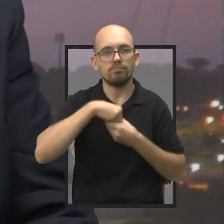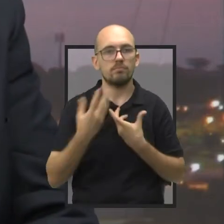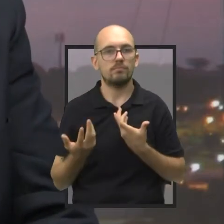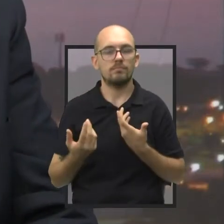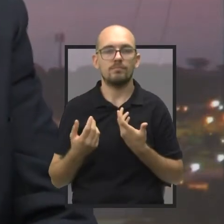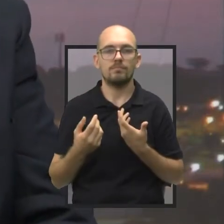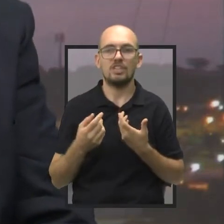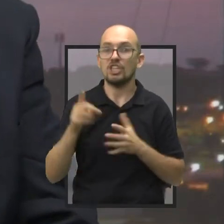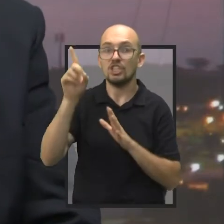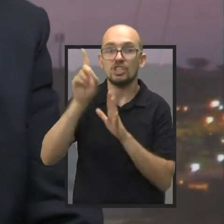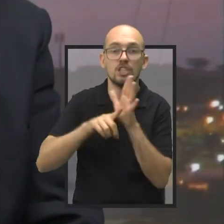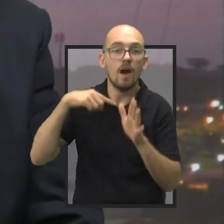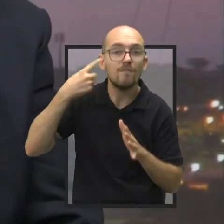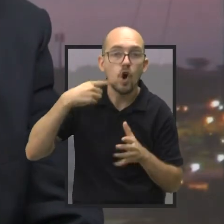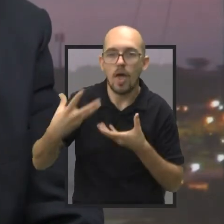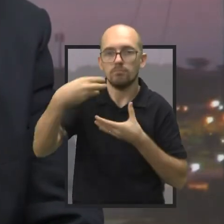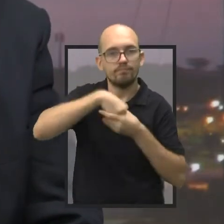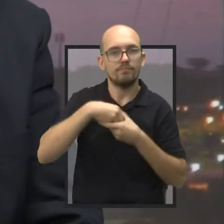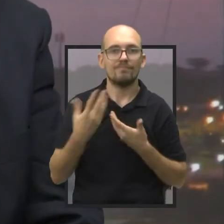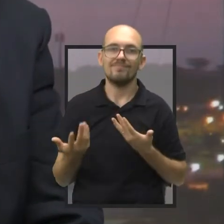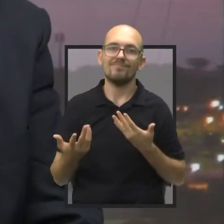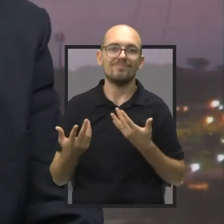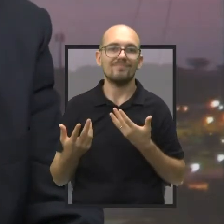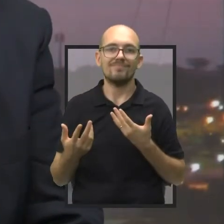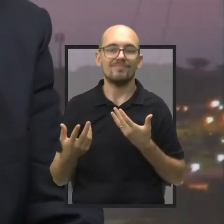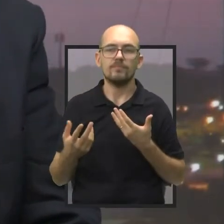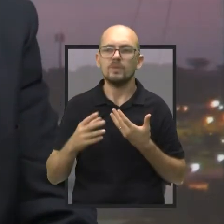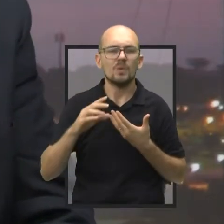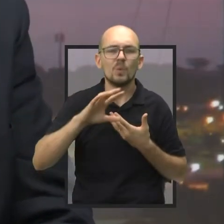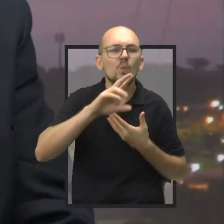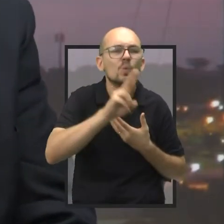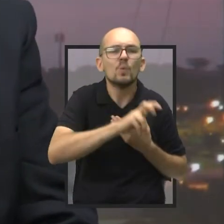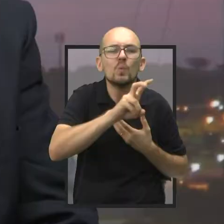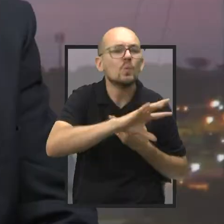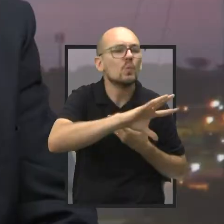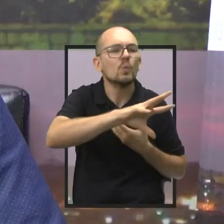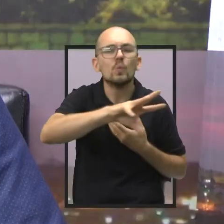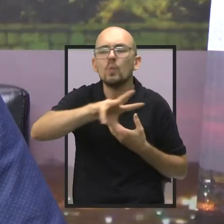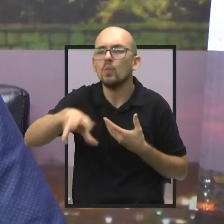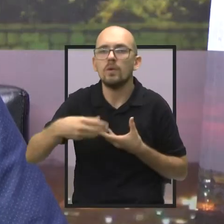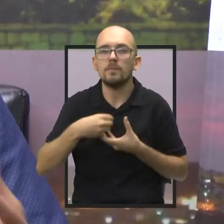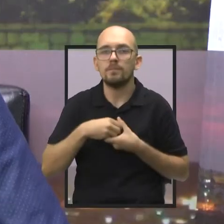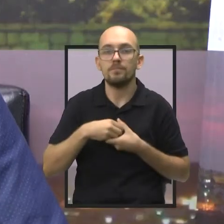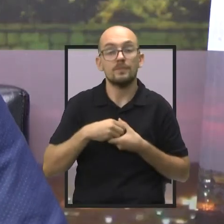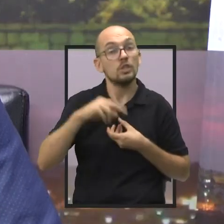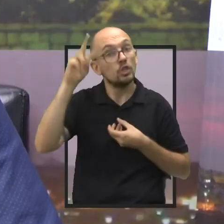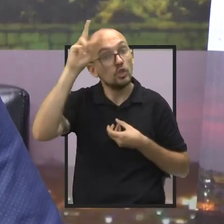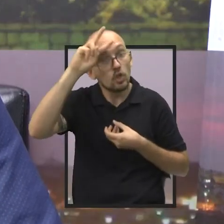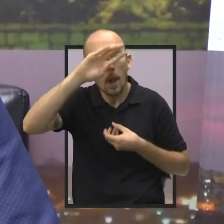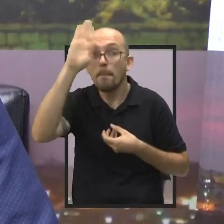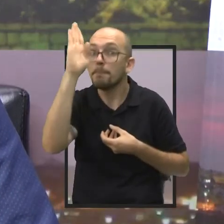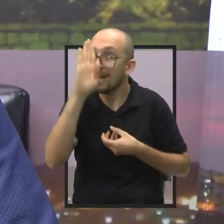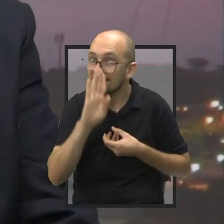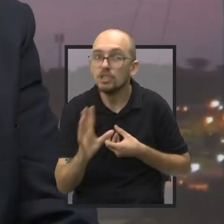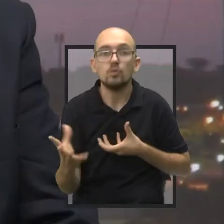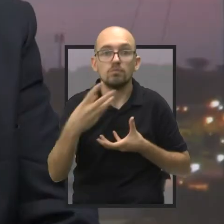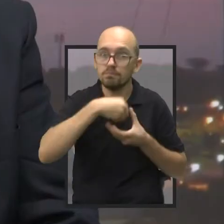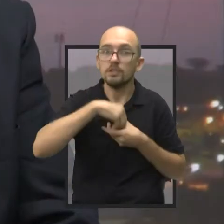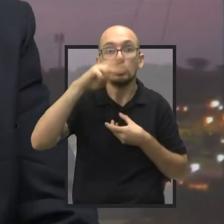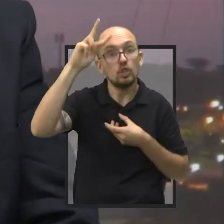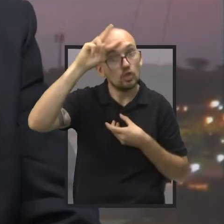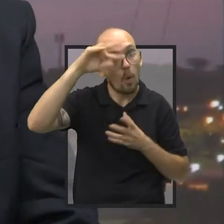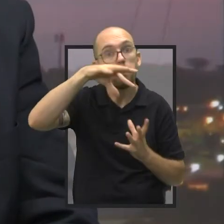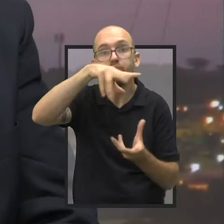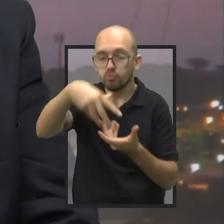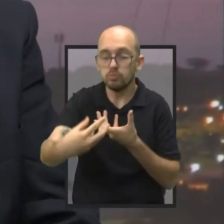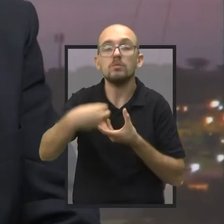aborda direito, aborda todas as ciências praticamente. História do Brasil, história do mundo.